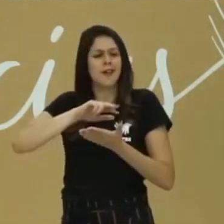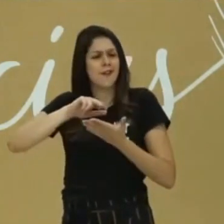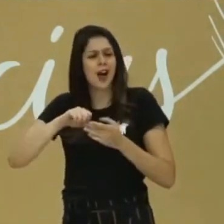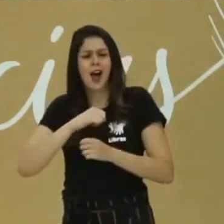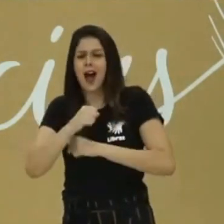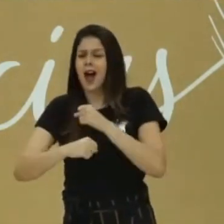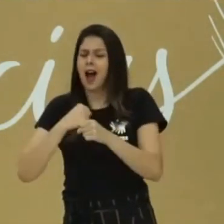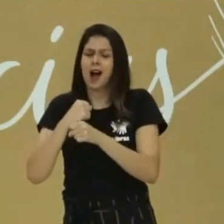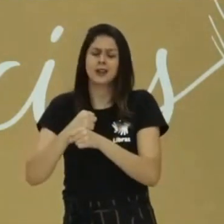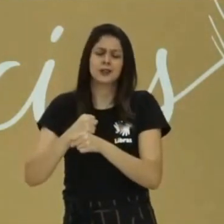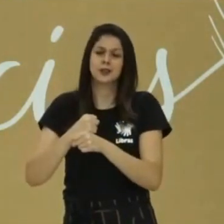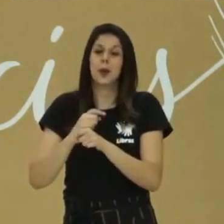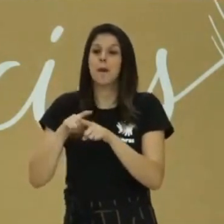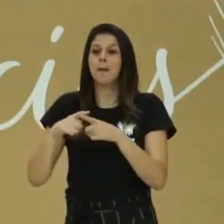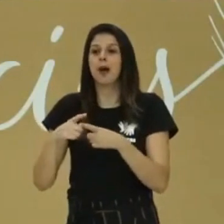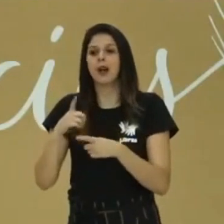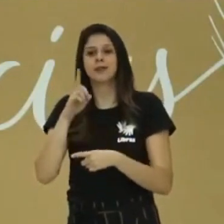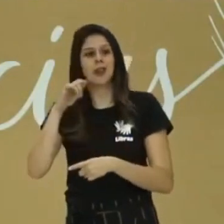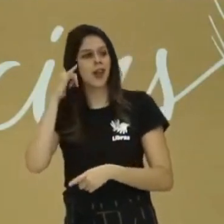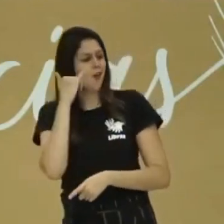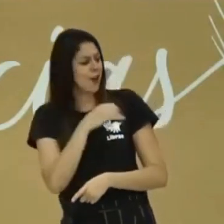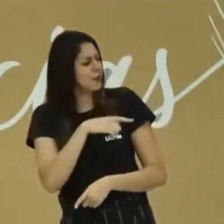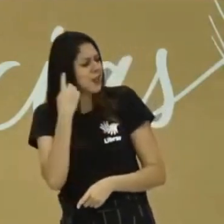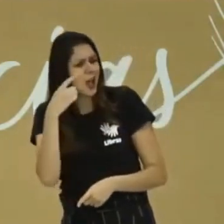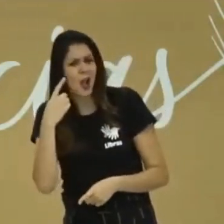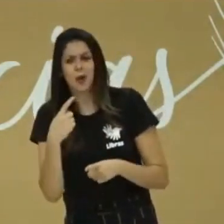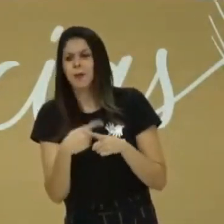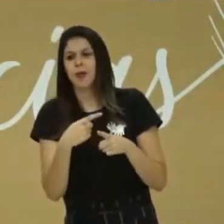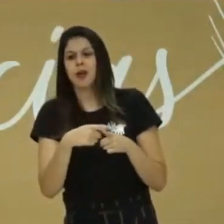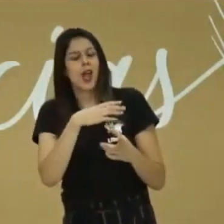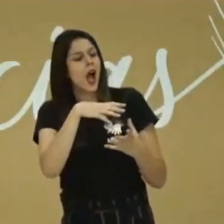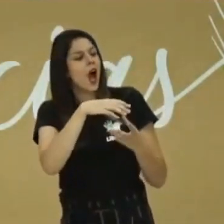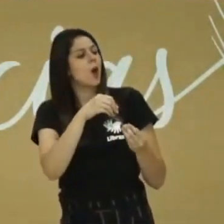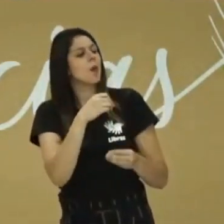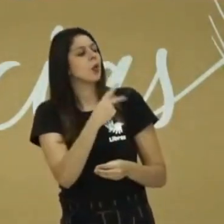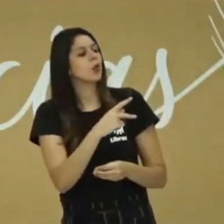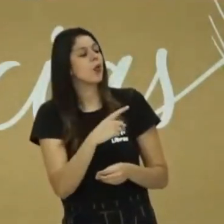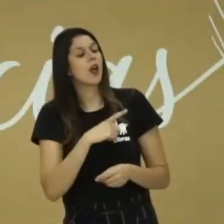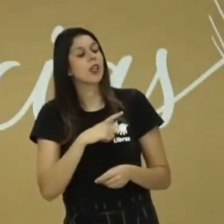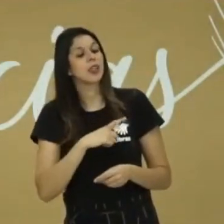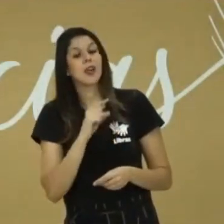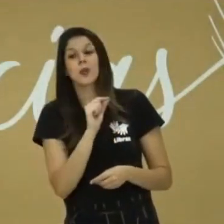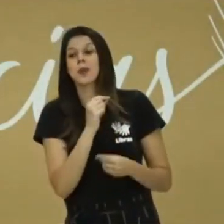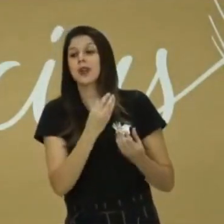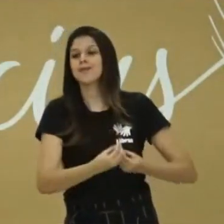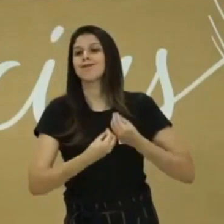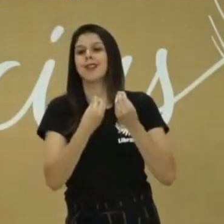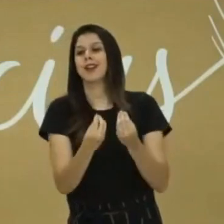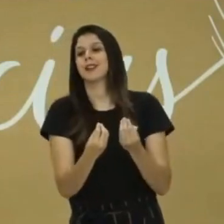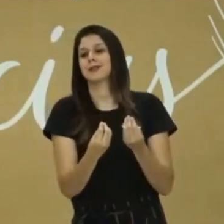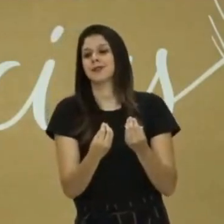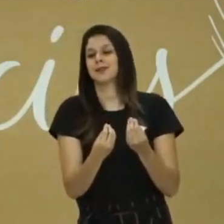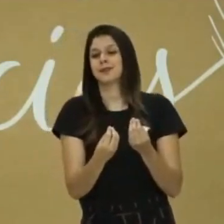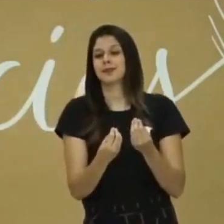muitos anos mas Deus disse louco esta noite te pedirão a sua alma e o que tem você para oferecer